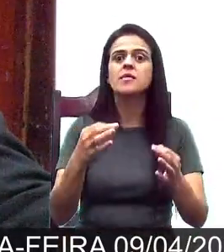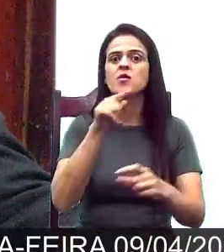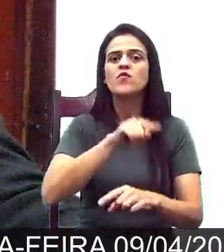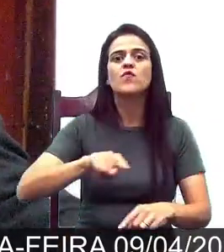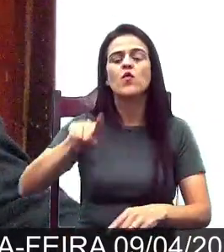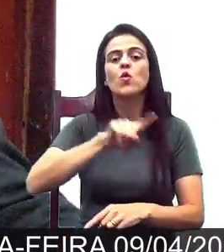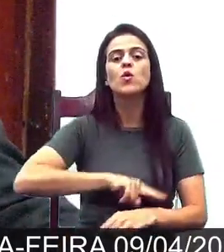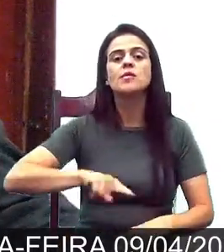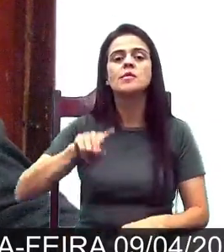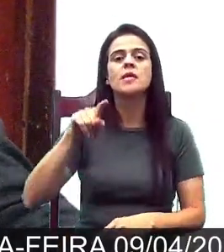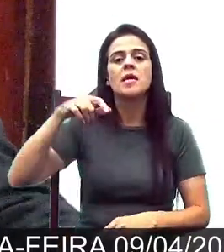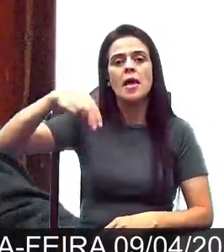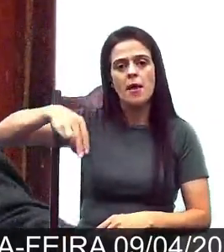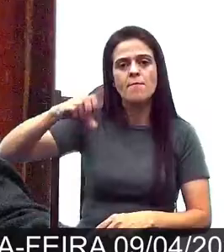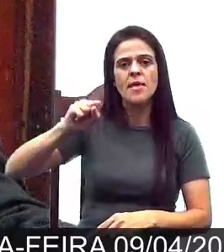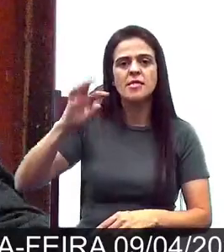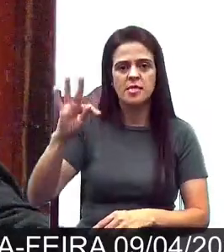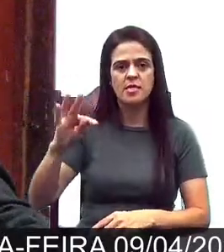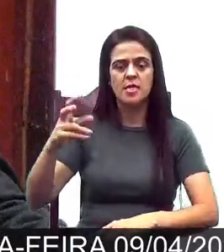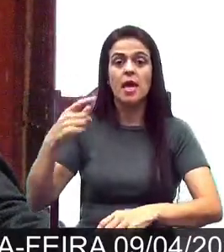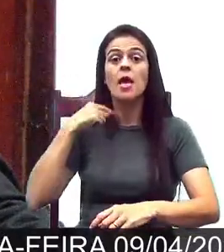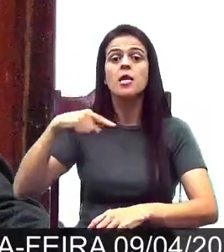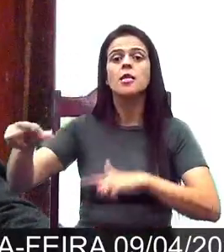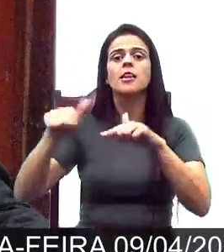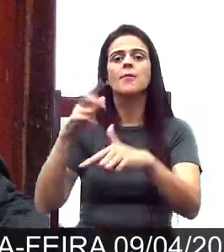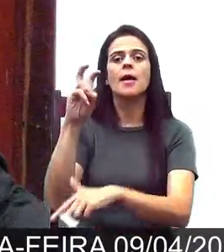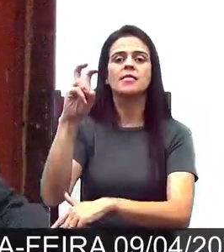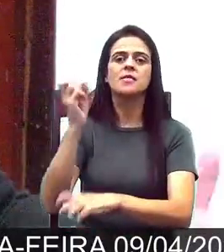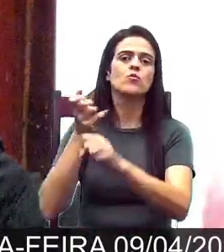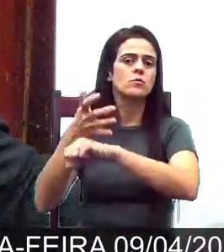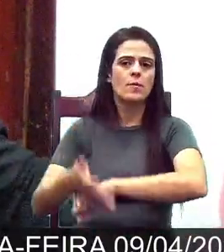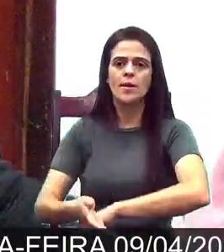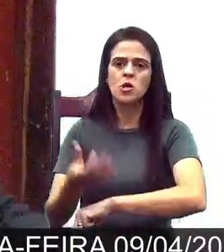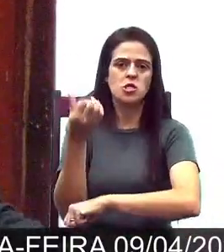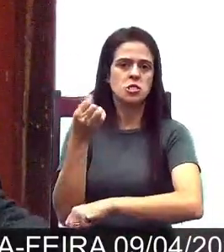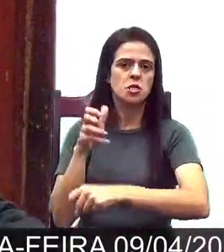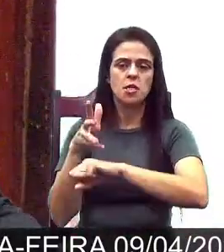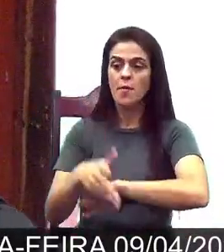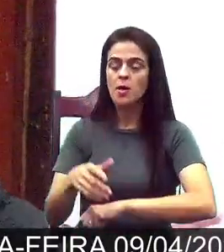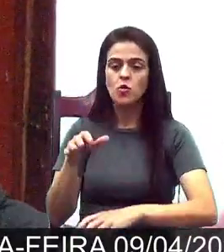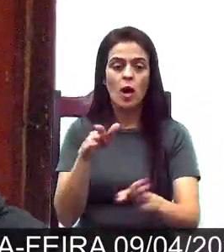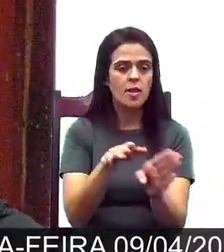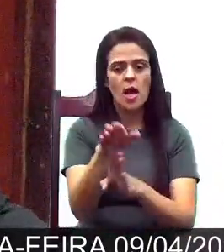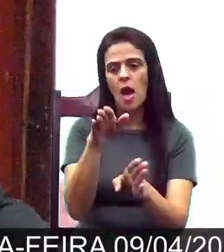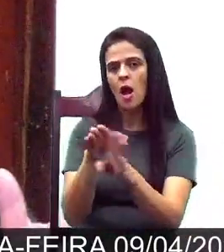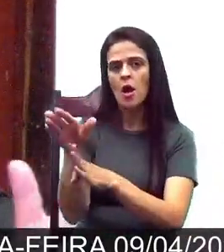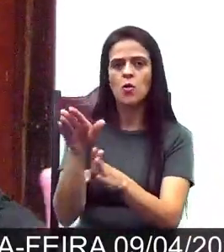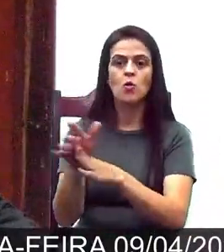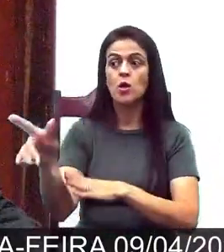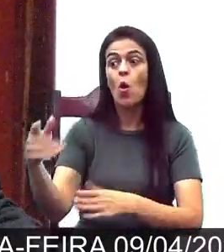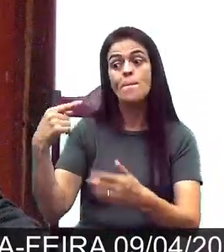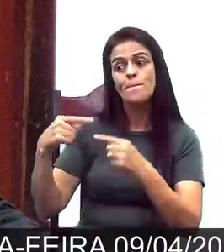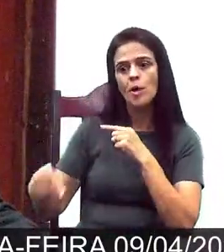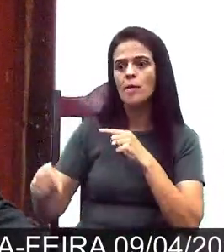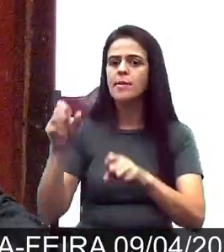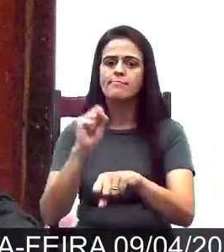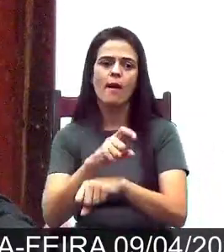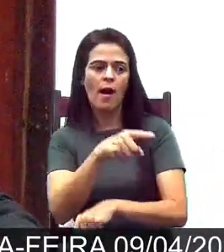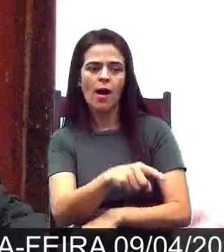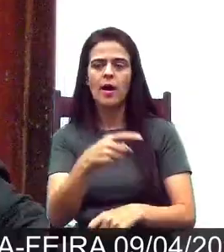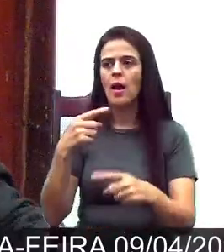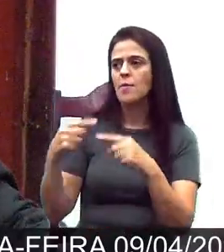horas da manhã ou 5 e meia da manhã fazendo, orientando, é isso aí, Igor, orientando, né, o trânsito.